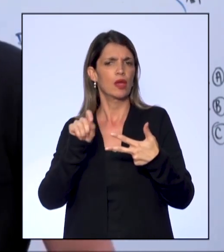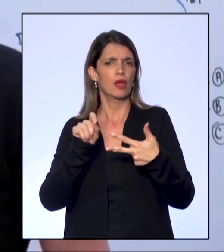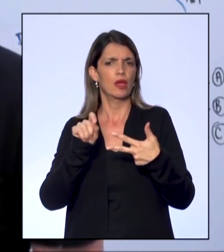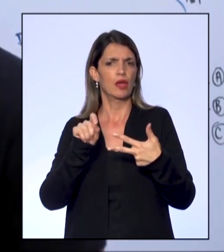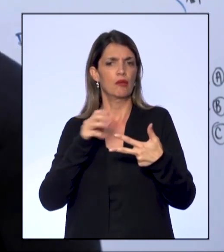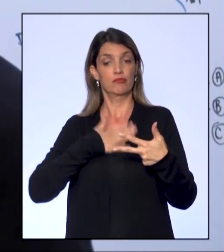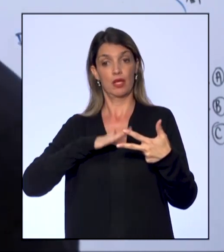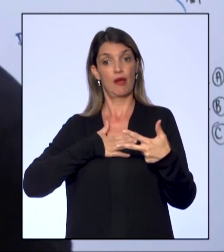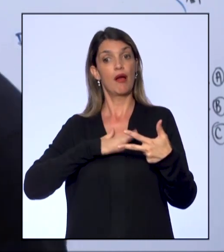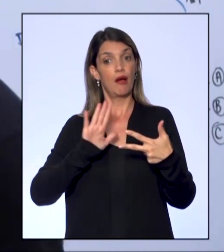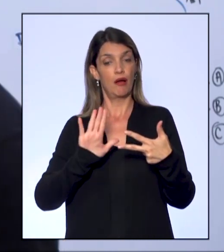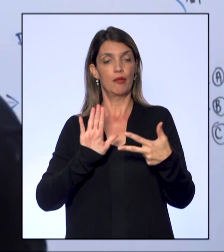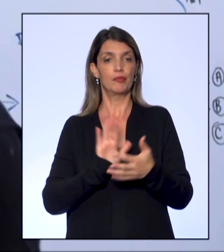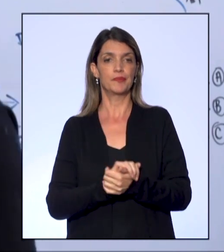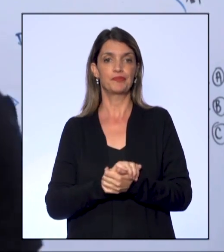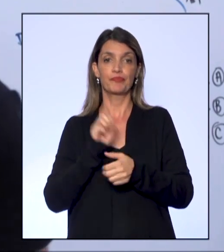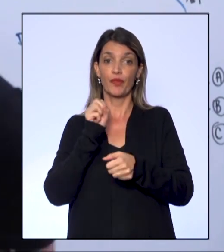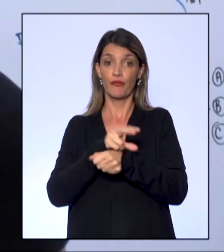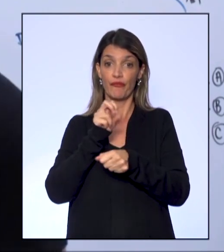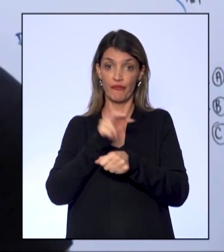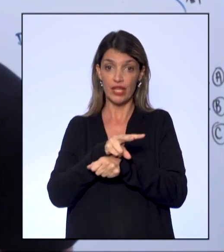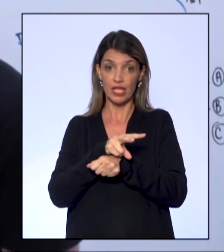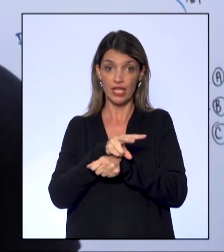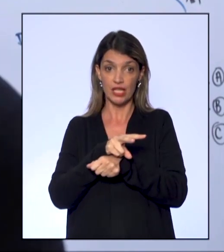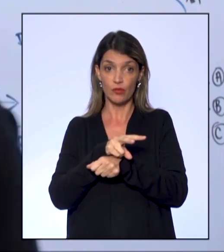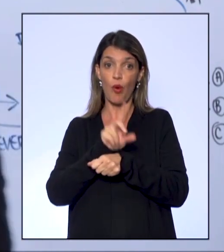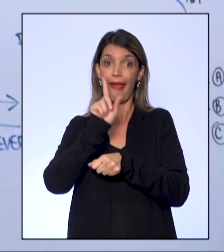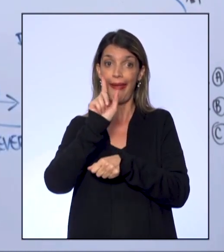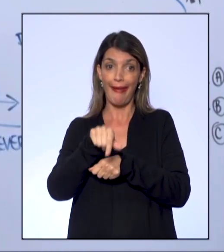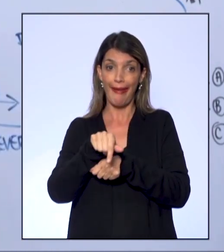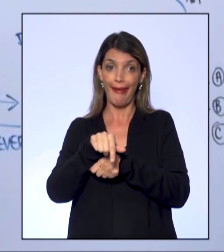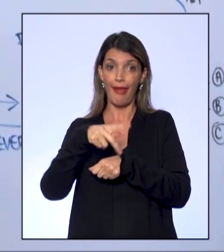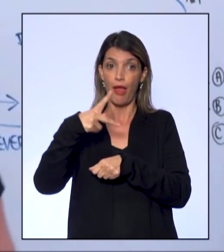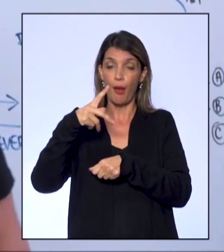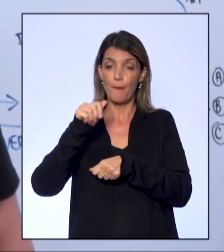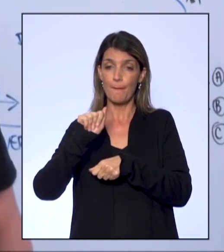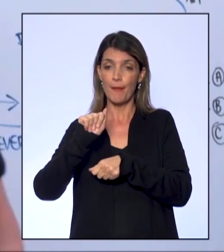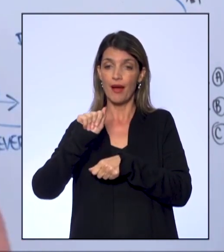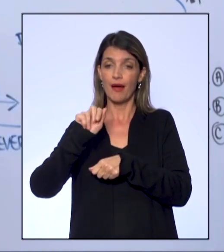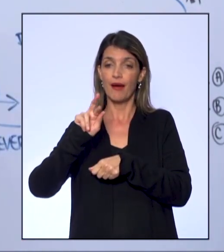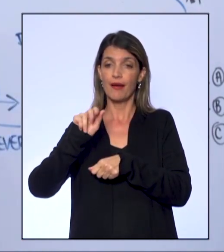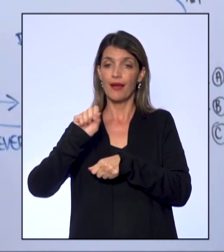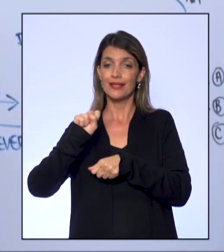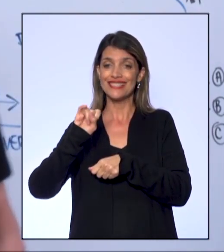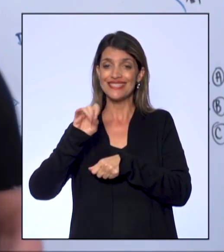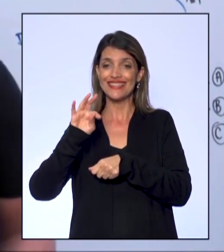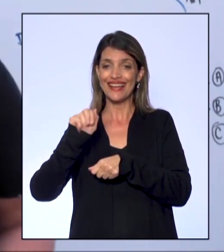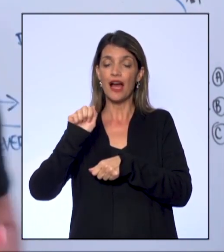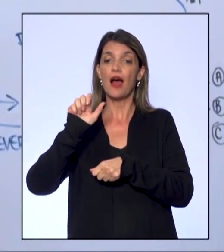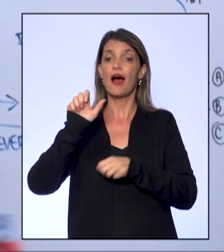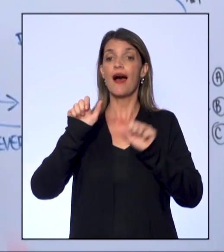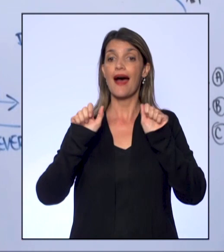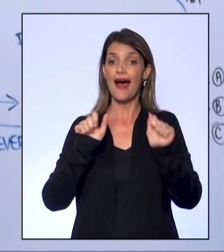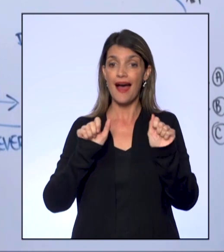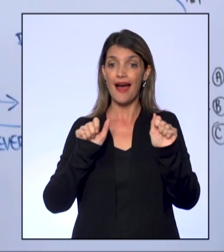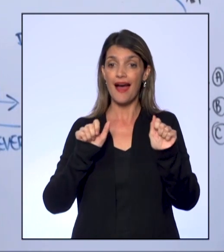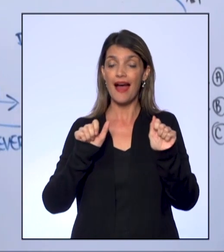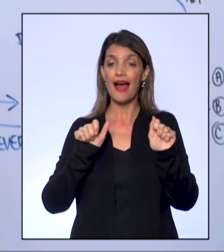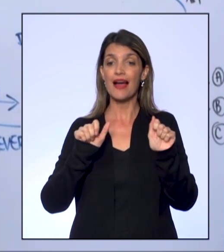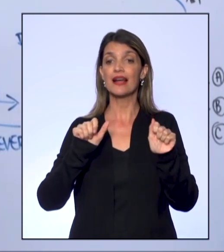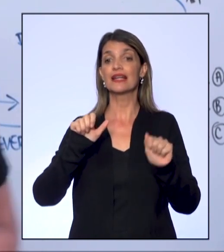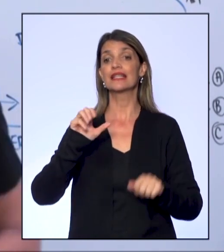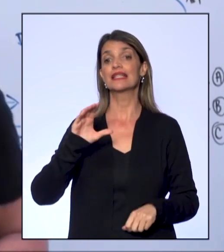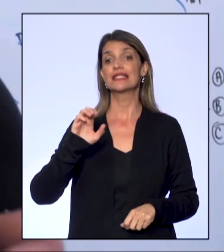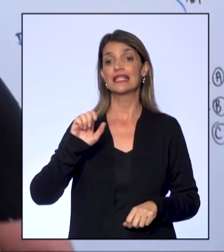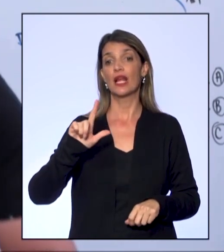calma do mundo, galera. Vírus, ele é um parasita que é acelular. Toda vez que você escutar o termo A na biologia, A